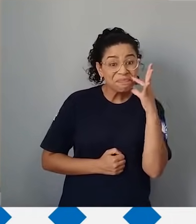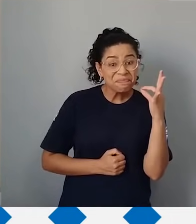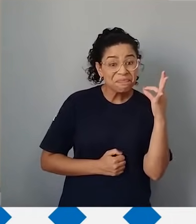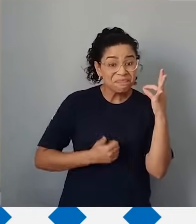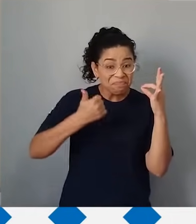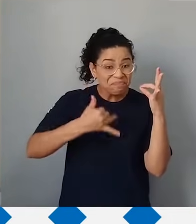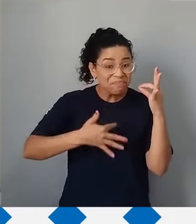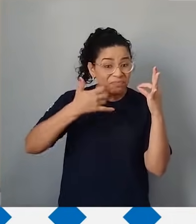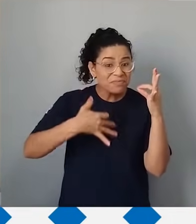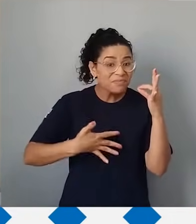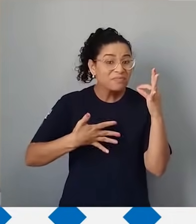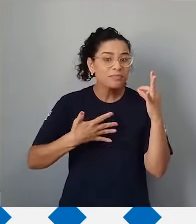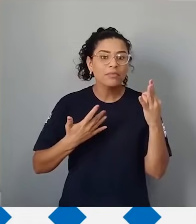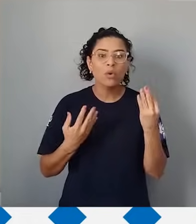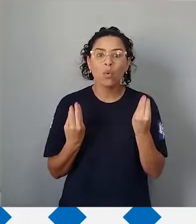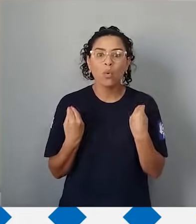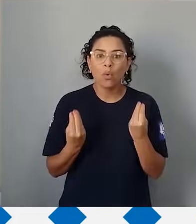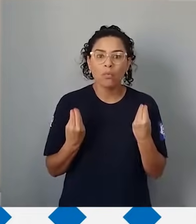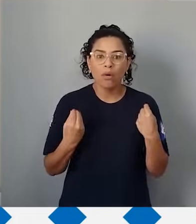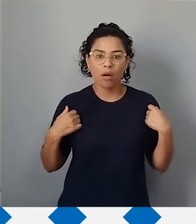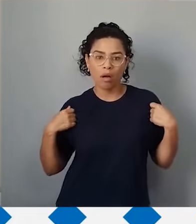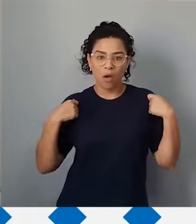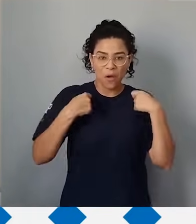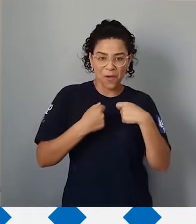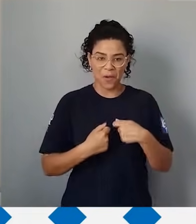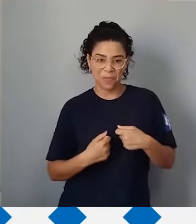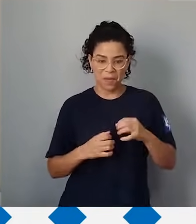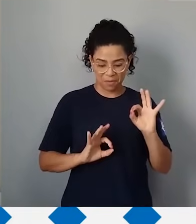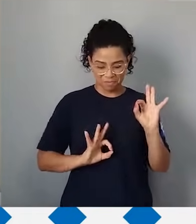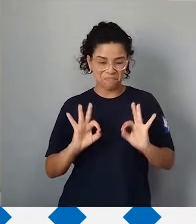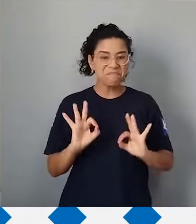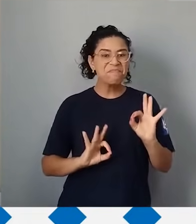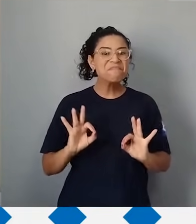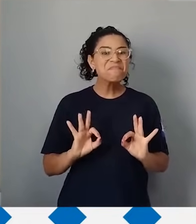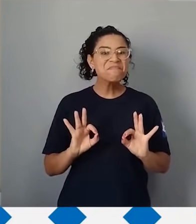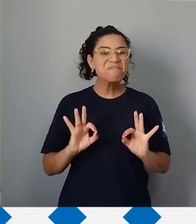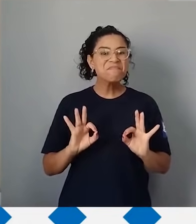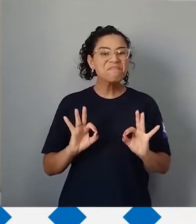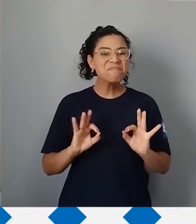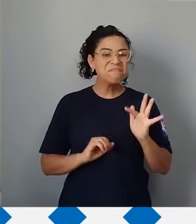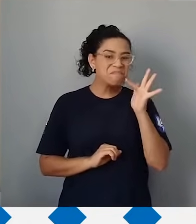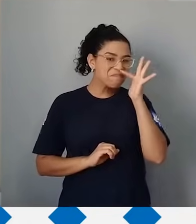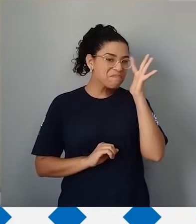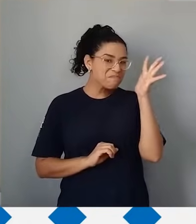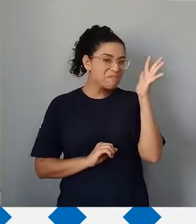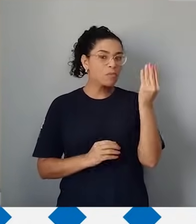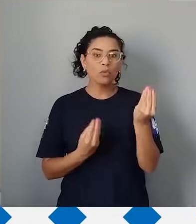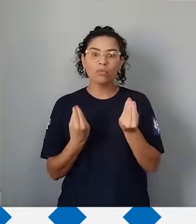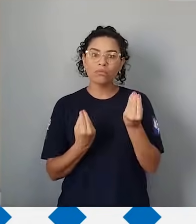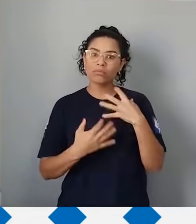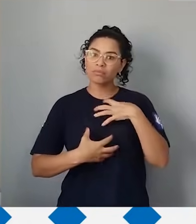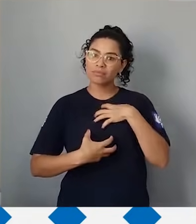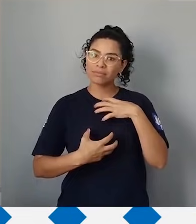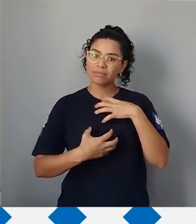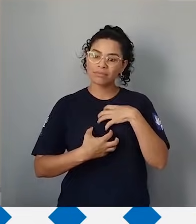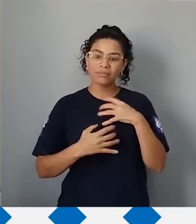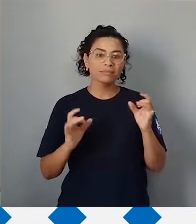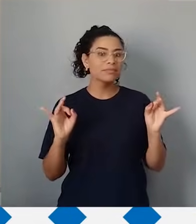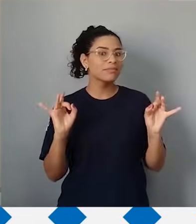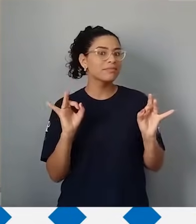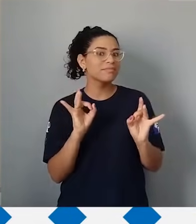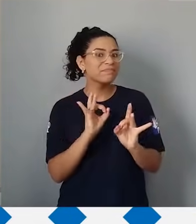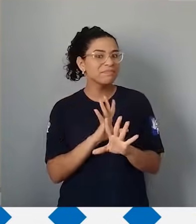Dizia, e agora? De roupa enfeitada ou como será que ele vai ficar?